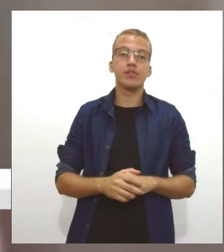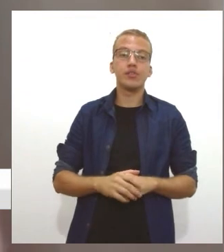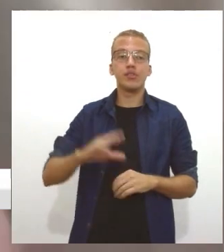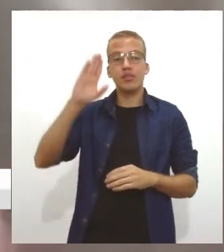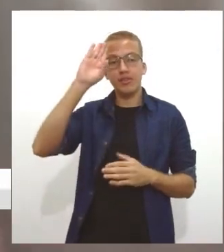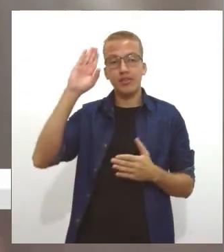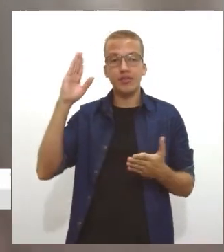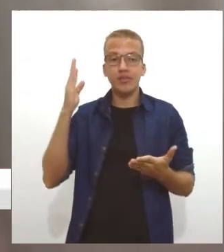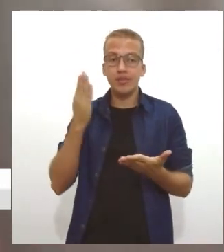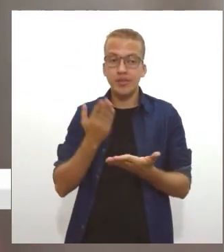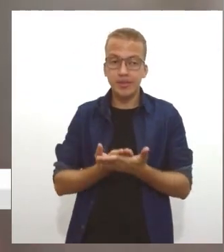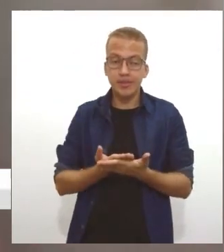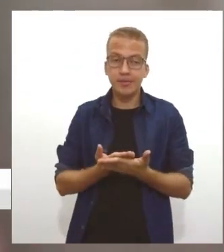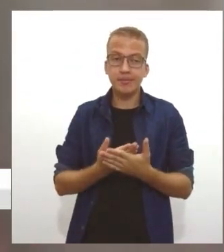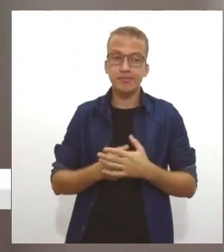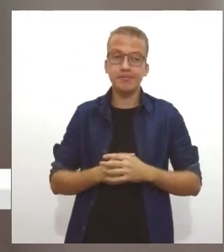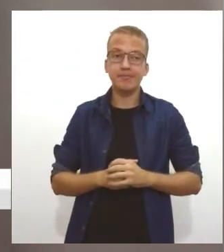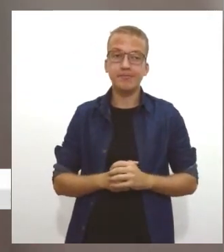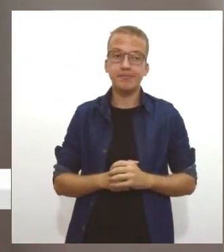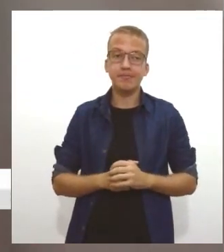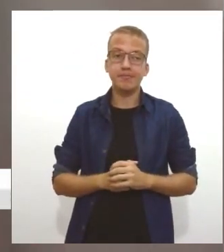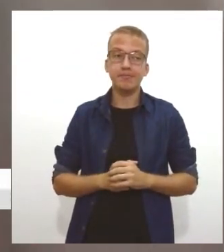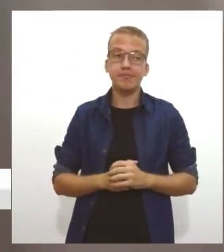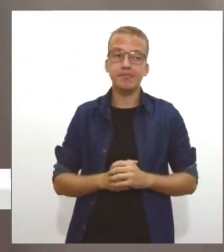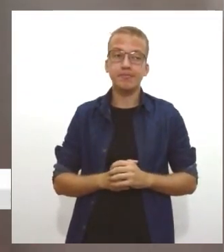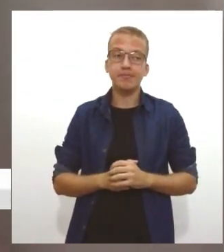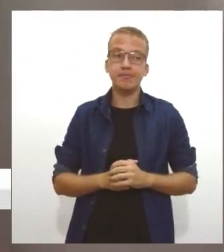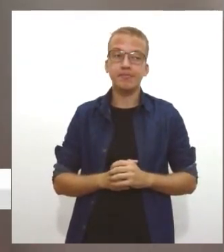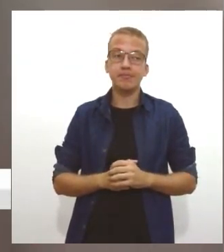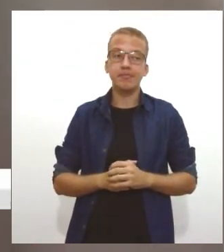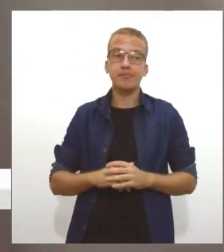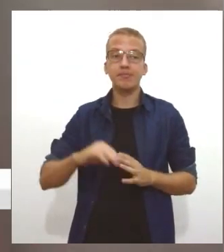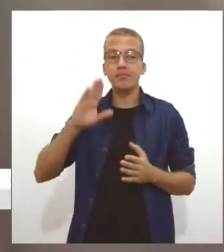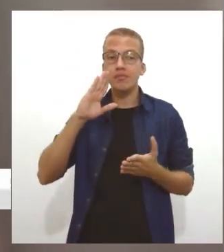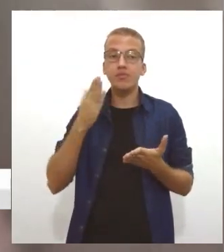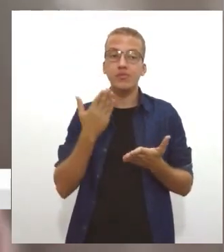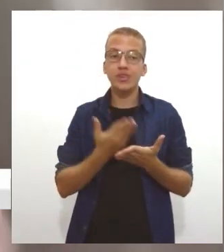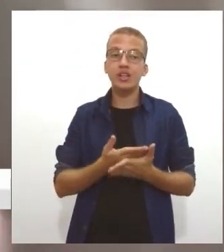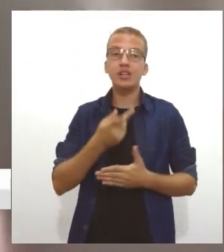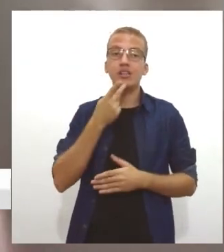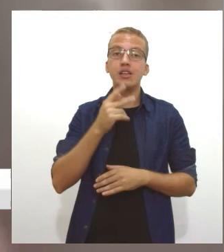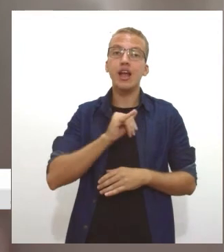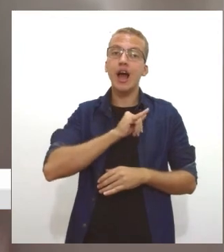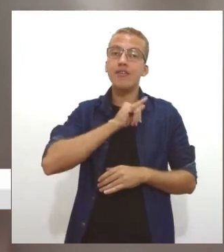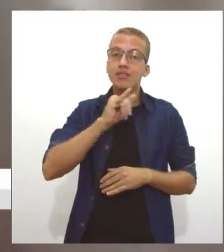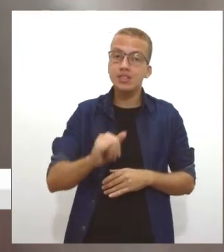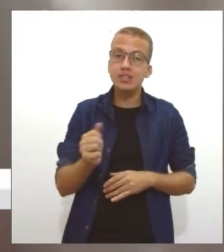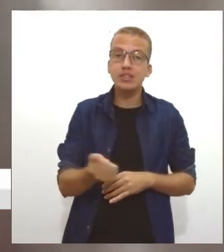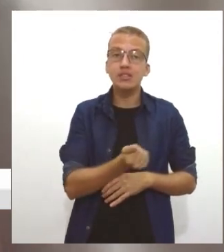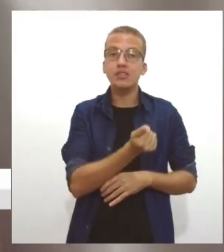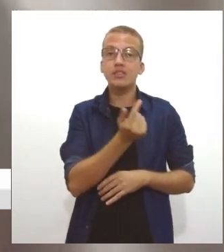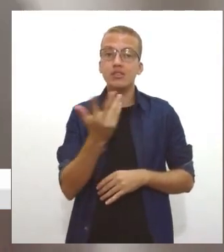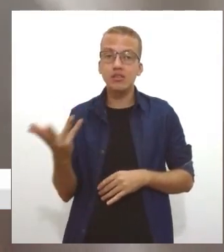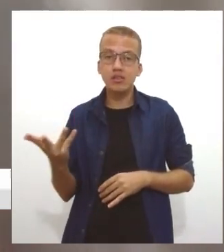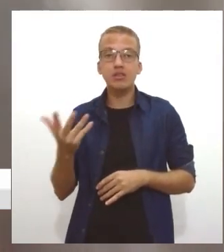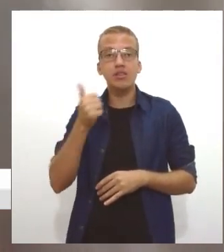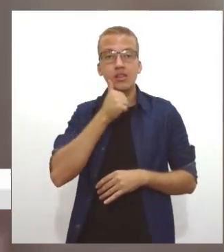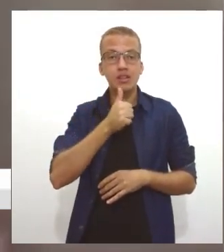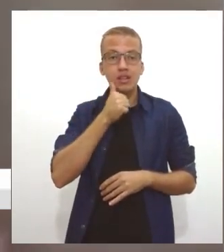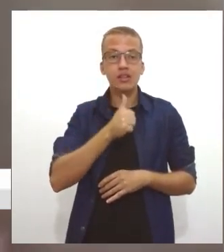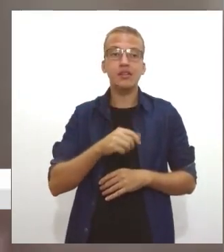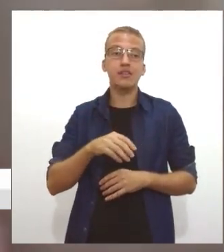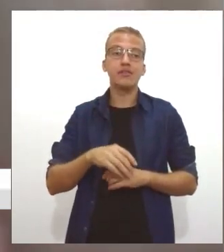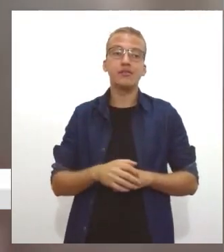poder, vamos poder realizar a divulgação de quantas mulheres recebem o benefício, mas para evitar o constrangimento, nós não podemos dizer